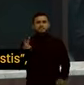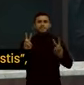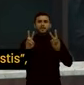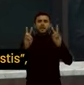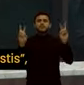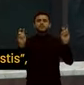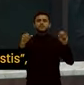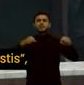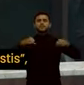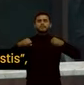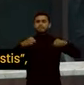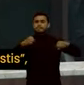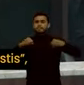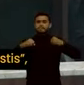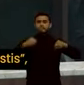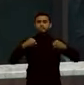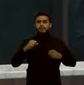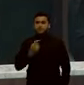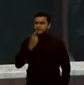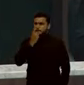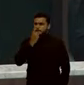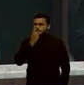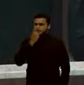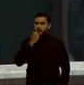debate sobre crianças travestis.